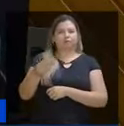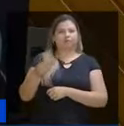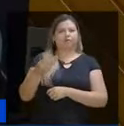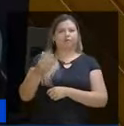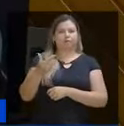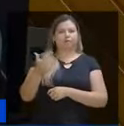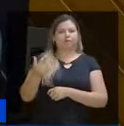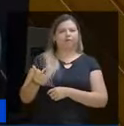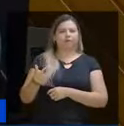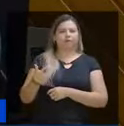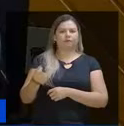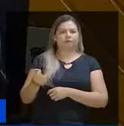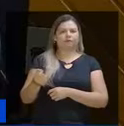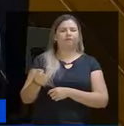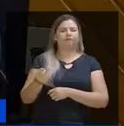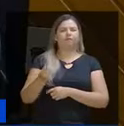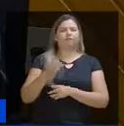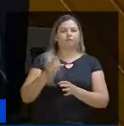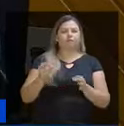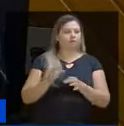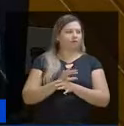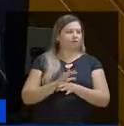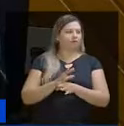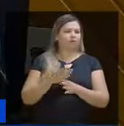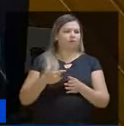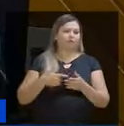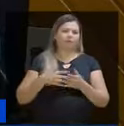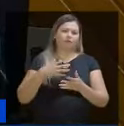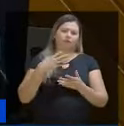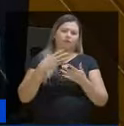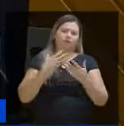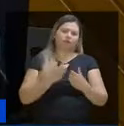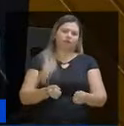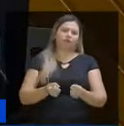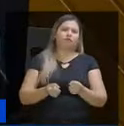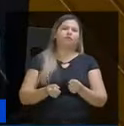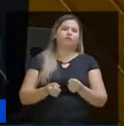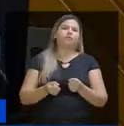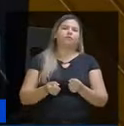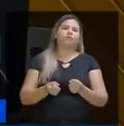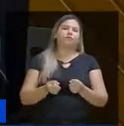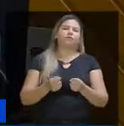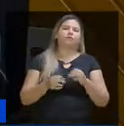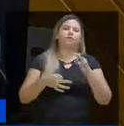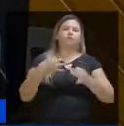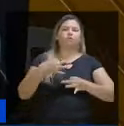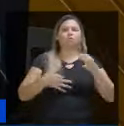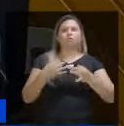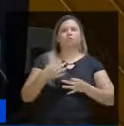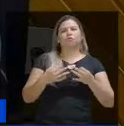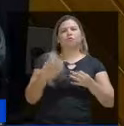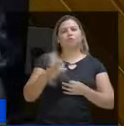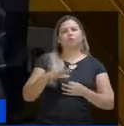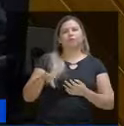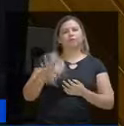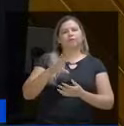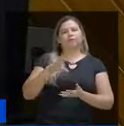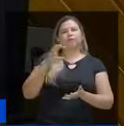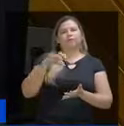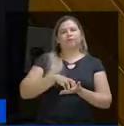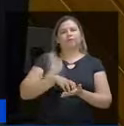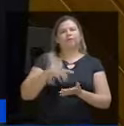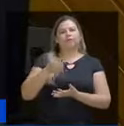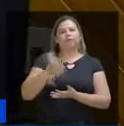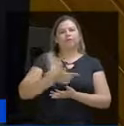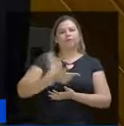regularização e deferido, é acertada a manutenção do impedimento de quitação eleitoral pelo juízo da 12ª Zona Eleitoral, até